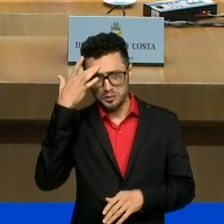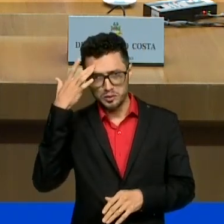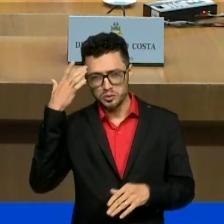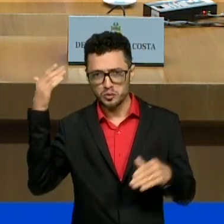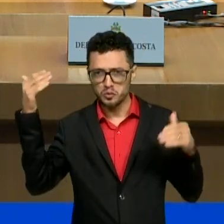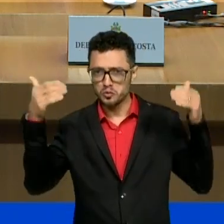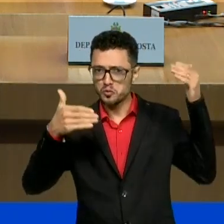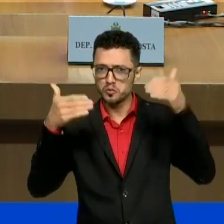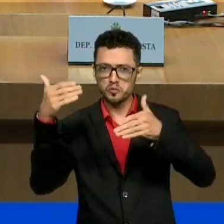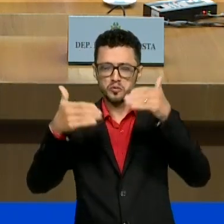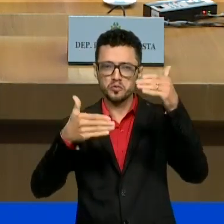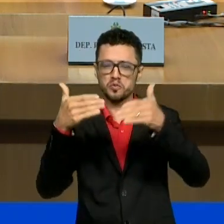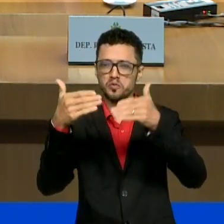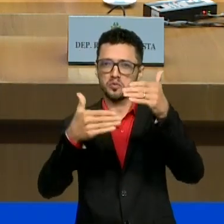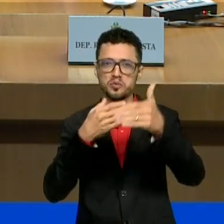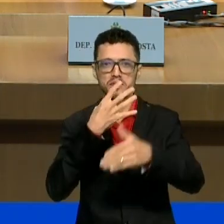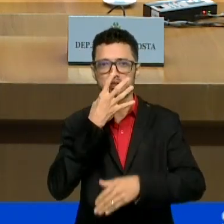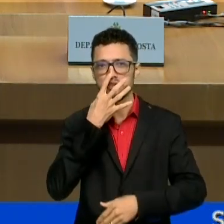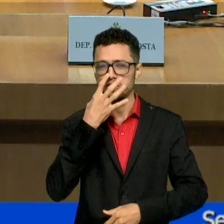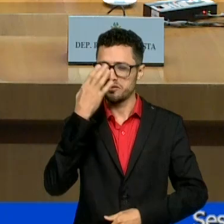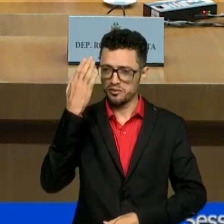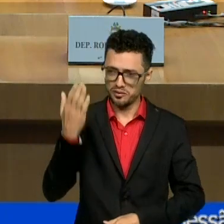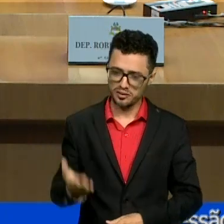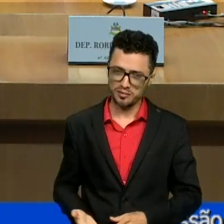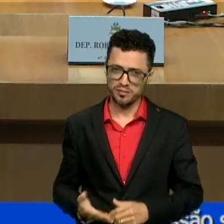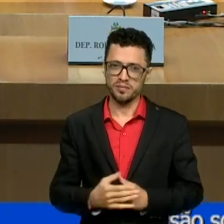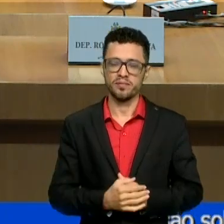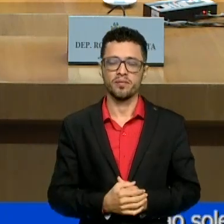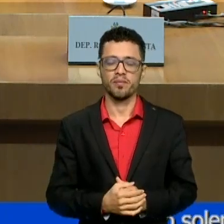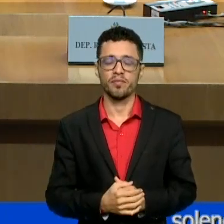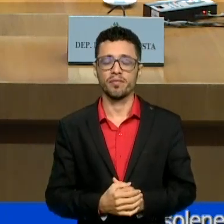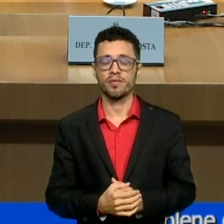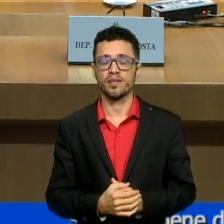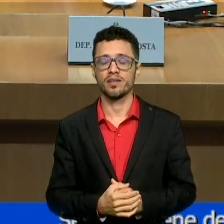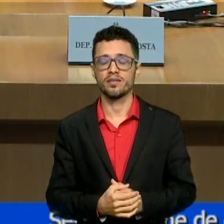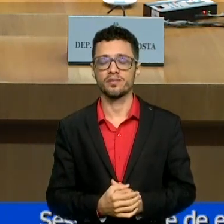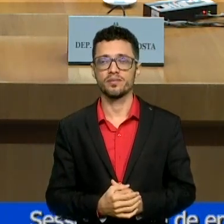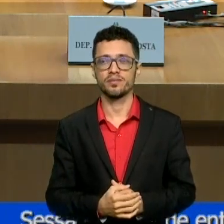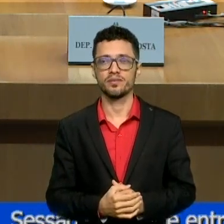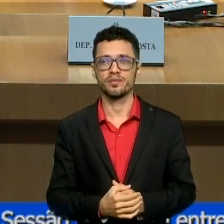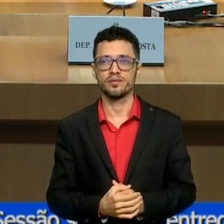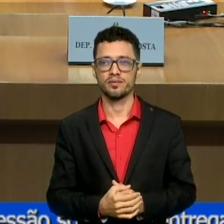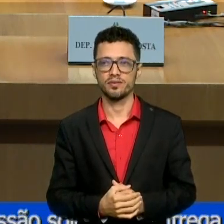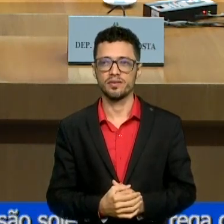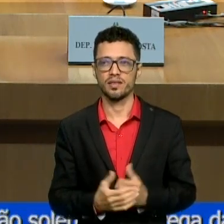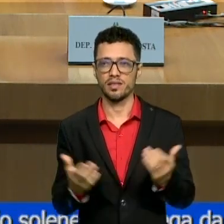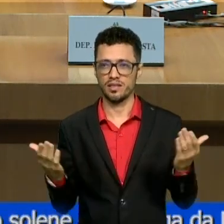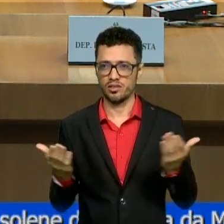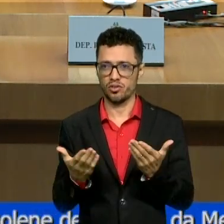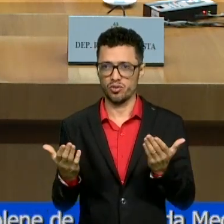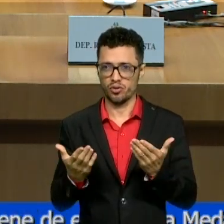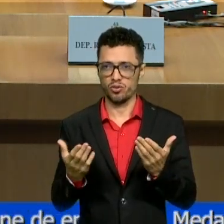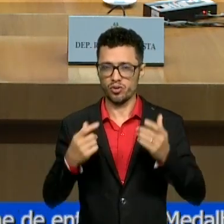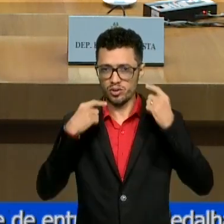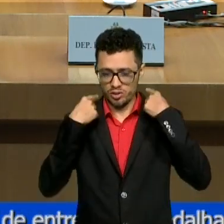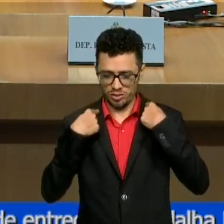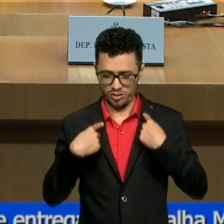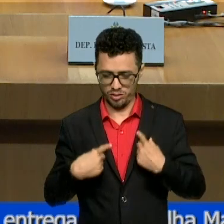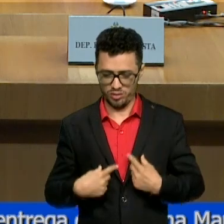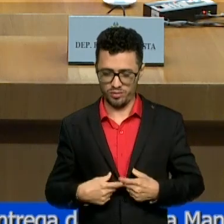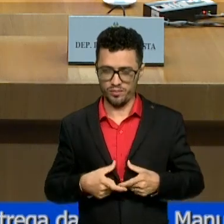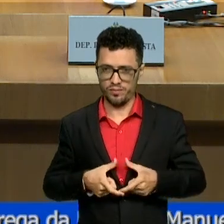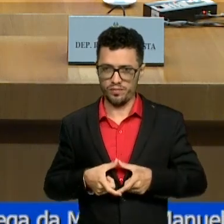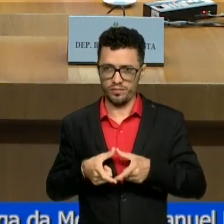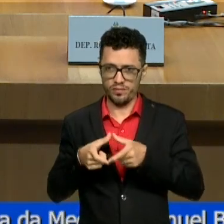doutor Aparício? E nesse momento, faremos a entrega da medalha do mérito